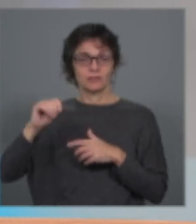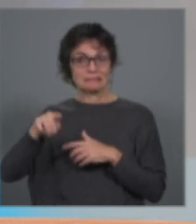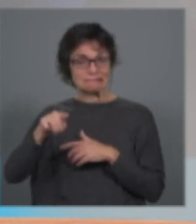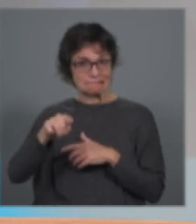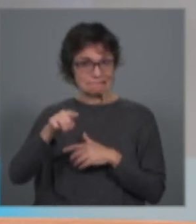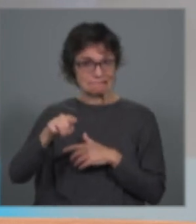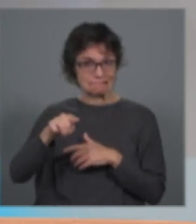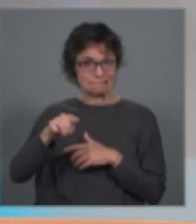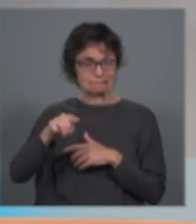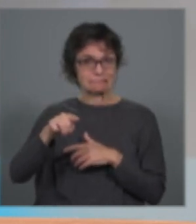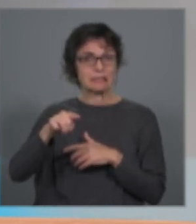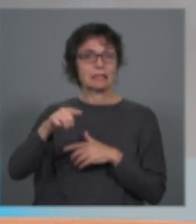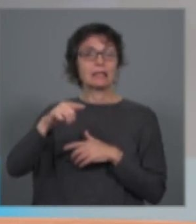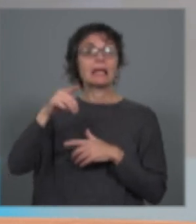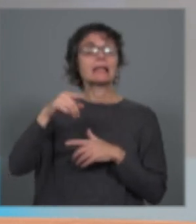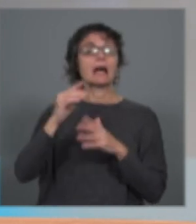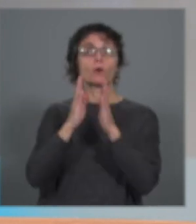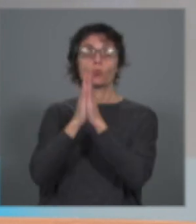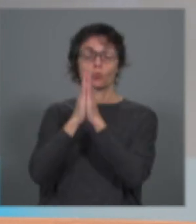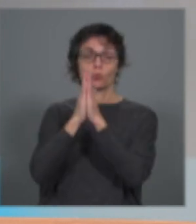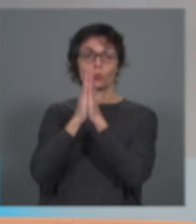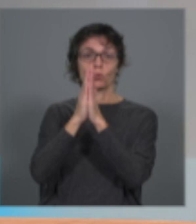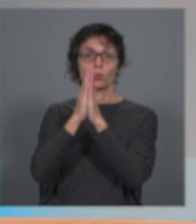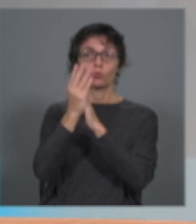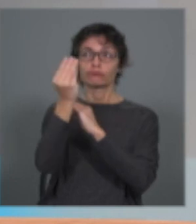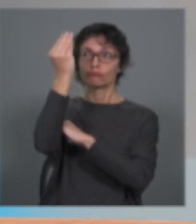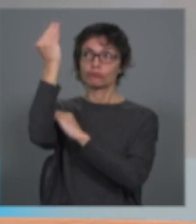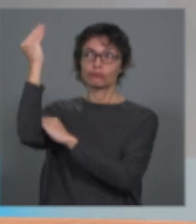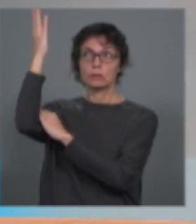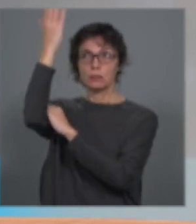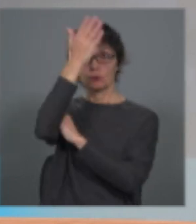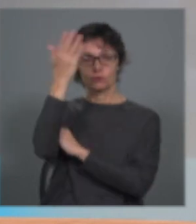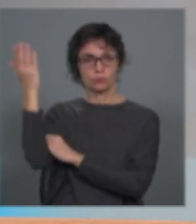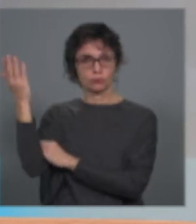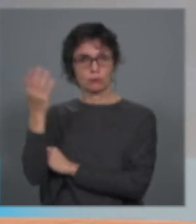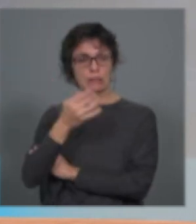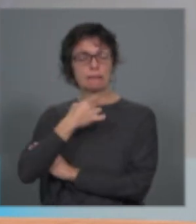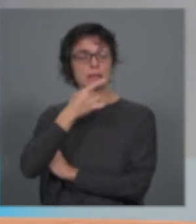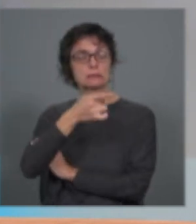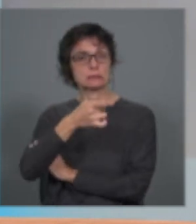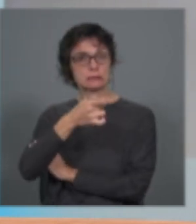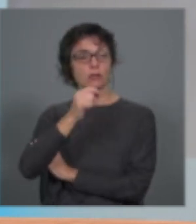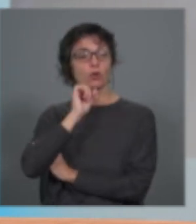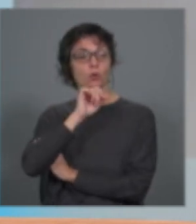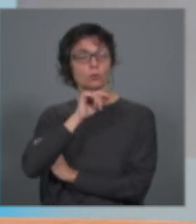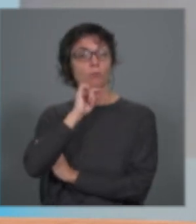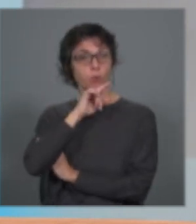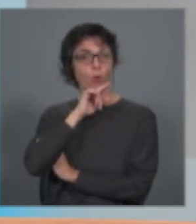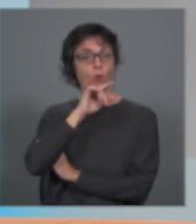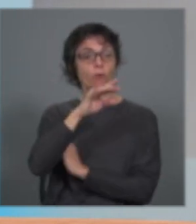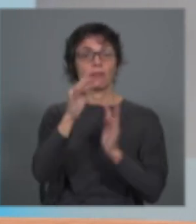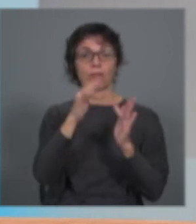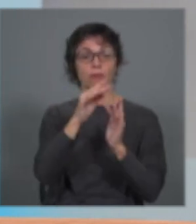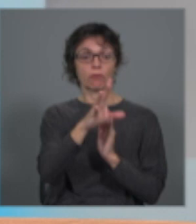os deuses lhes deram a hipótese de tudo aquilo em que tocasse transformar em ouro. Muito bem. Eu agora sou o